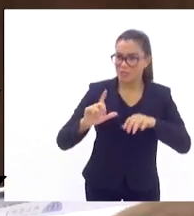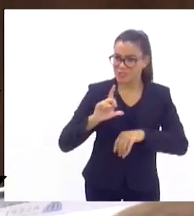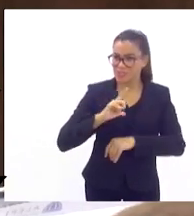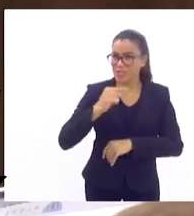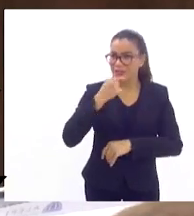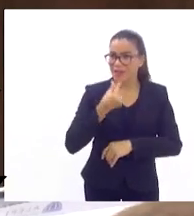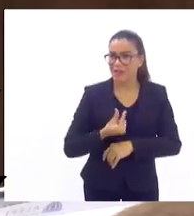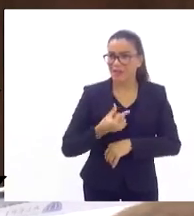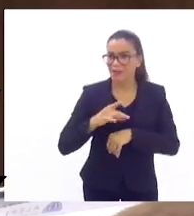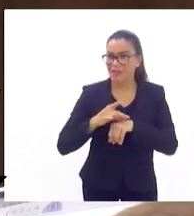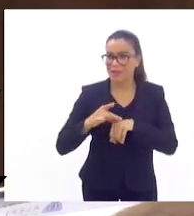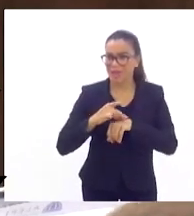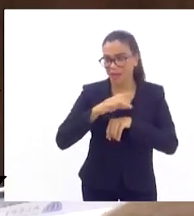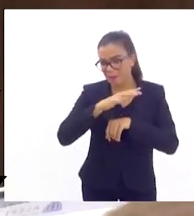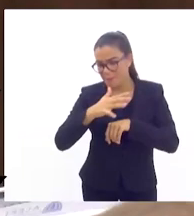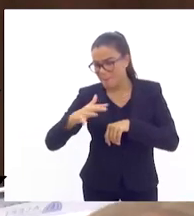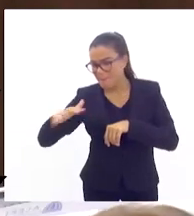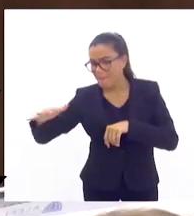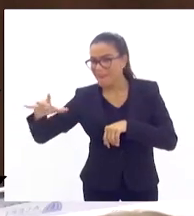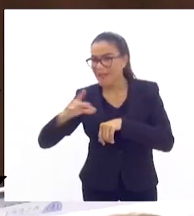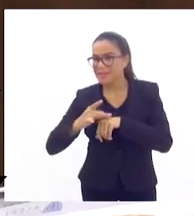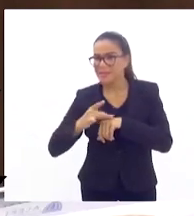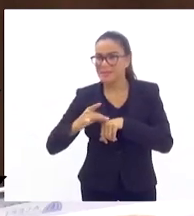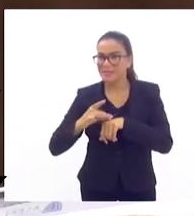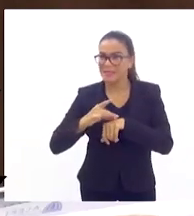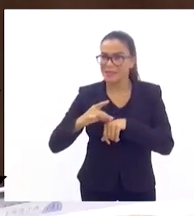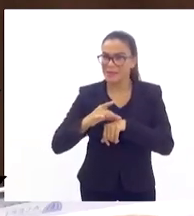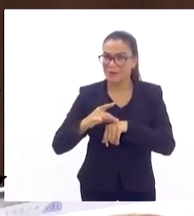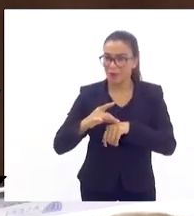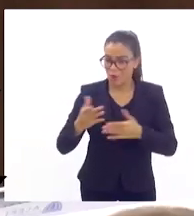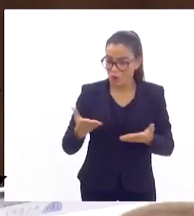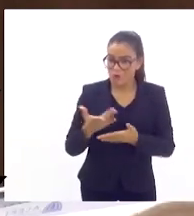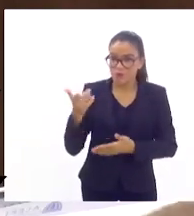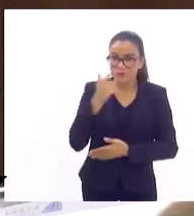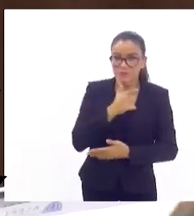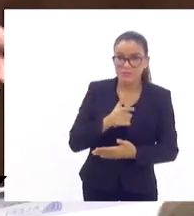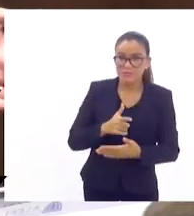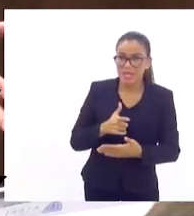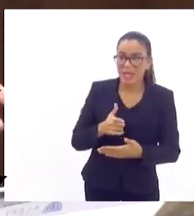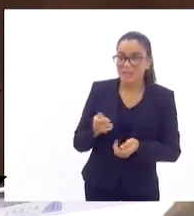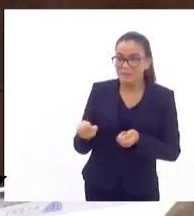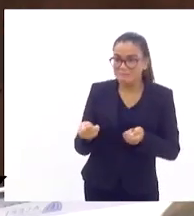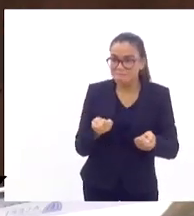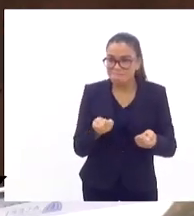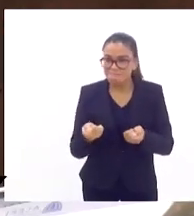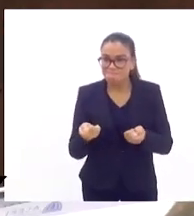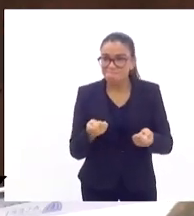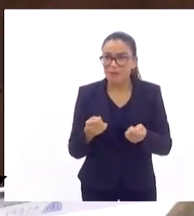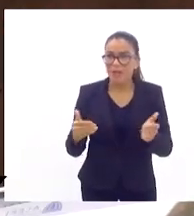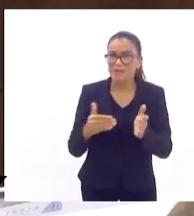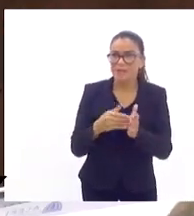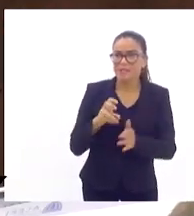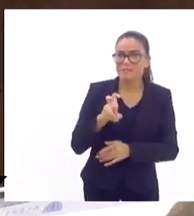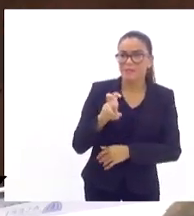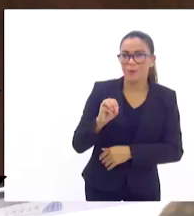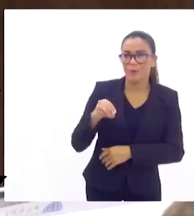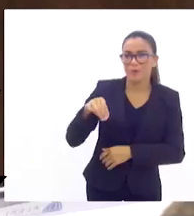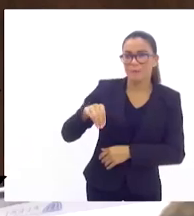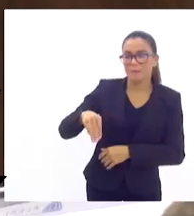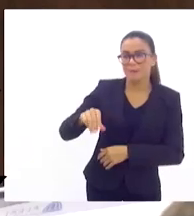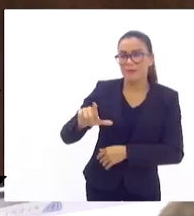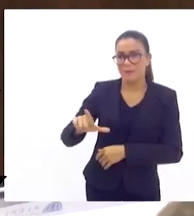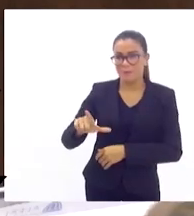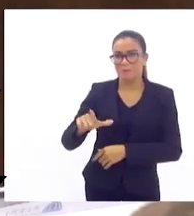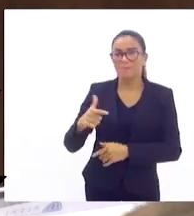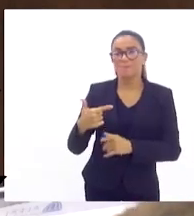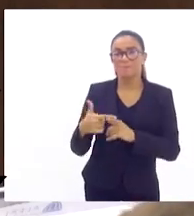negra. Hoje, já conseguimos segurar até 50 milímetros. Por quê? Porque o interceptor oceânico está exercendo